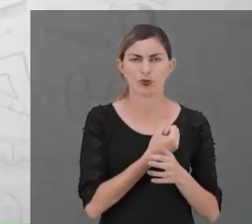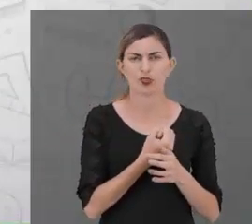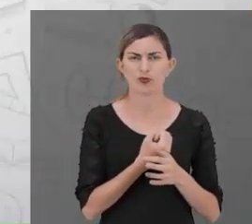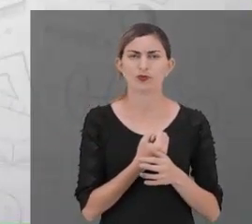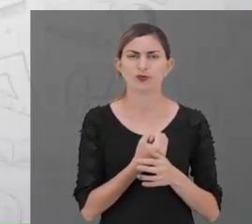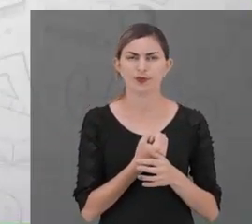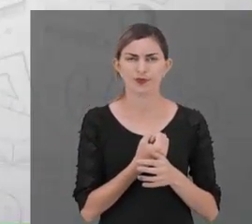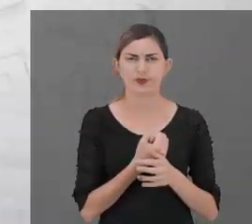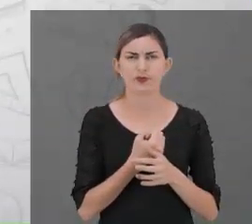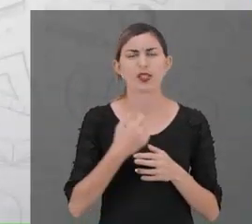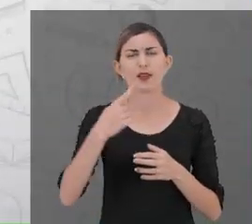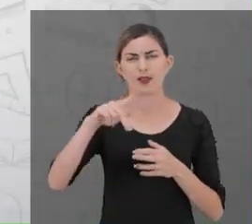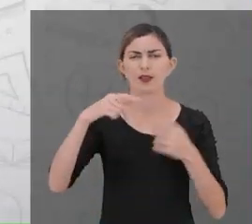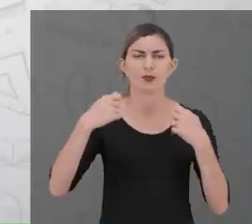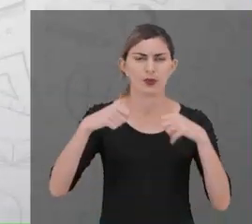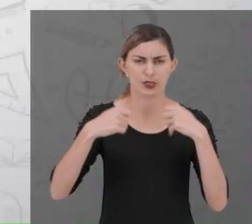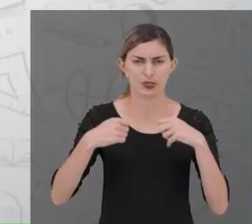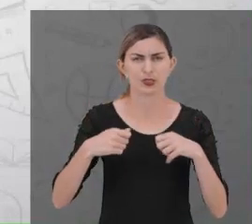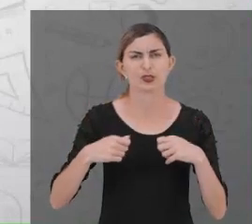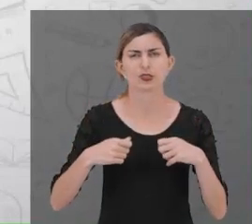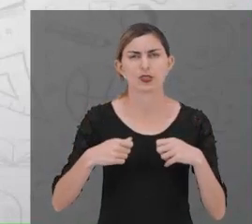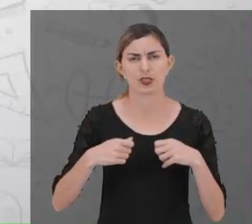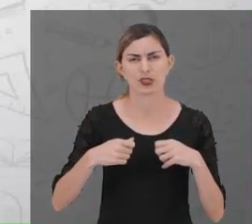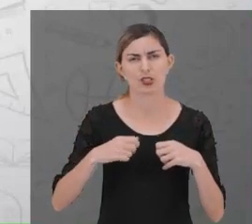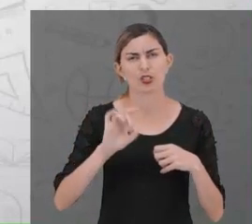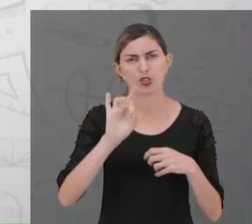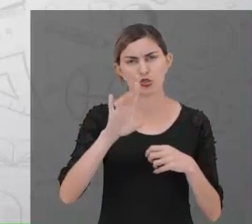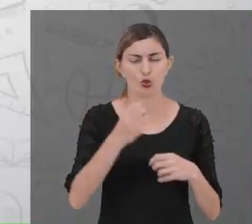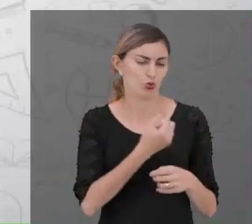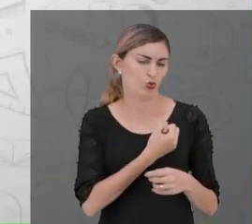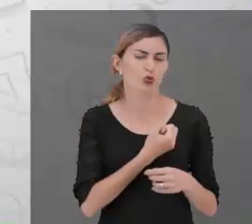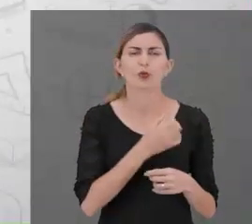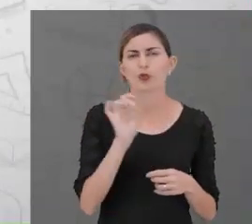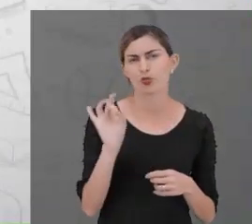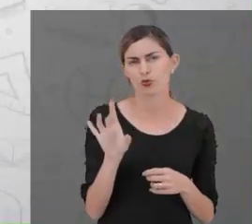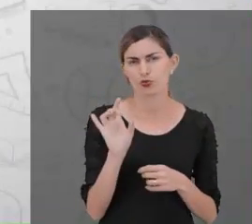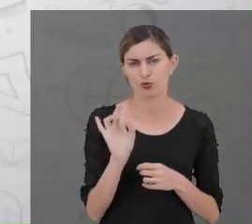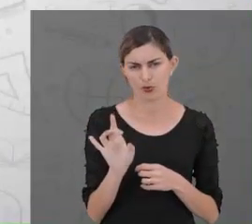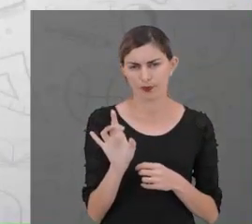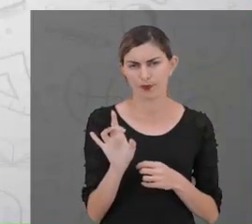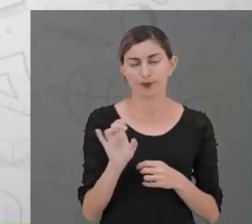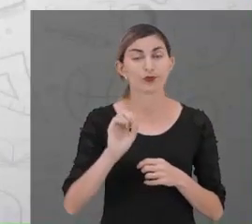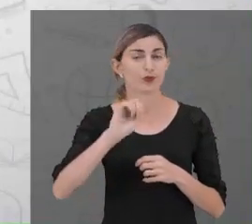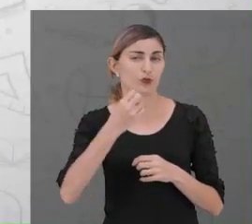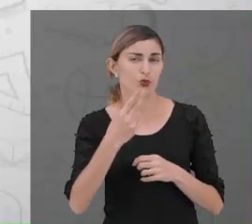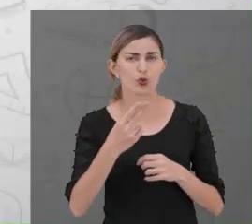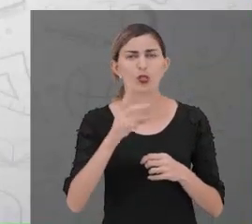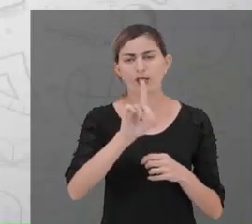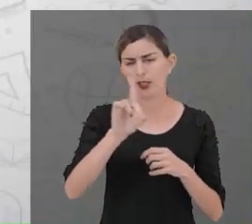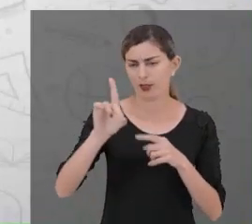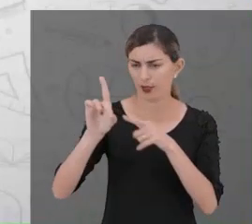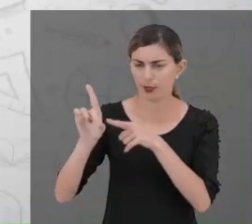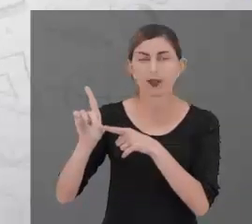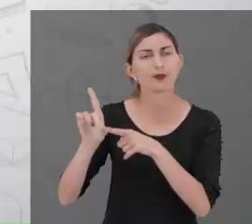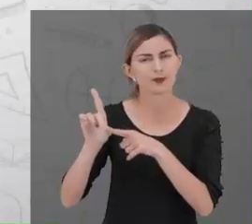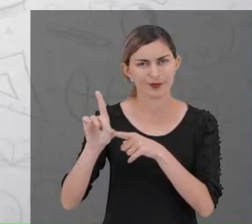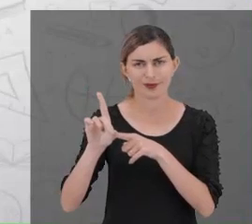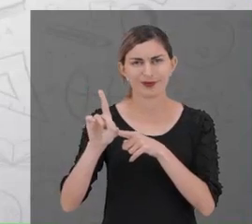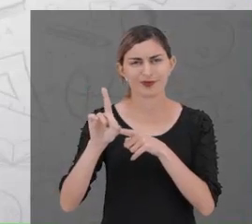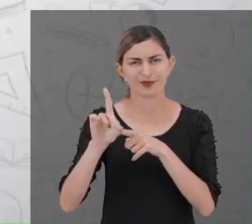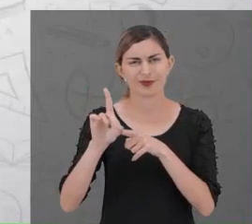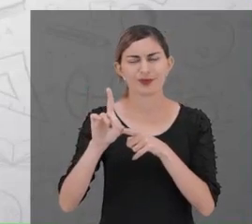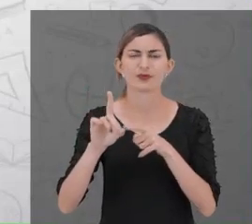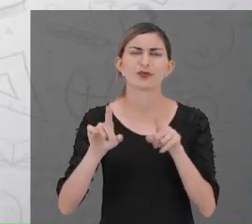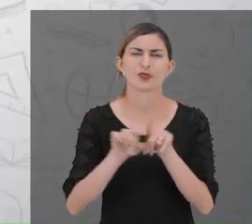esse número seja atômico, ele deve ser apenas um número só, ou seja,